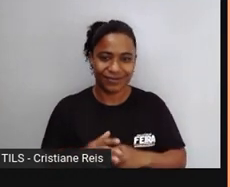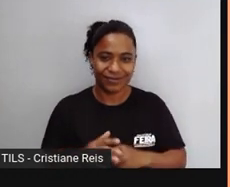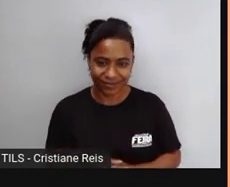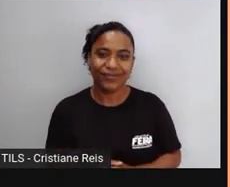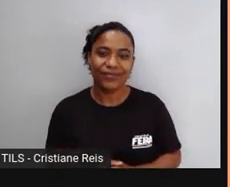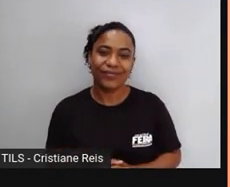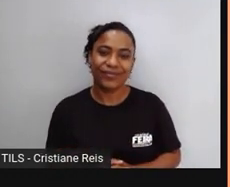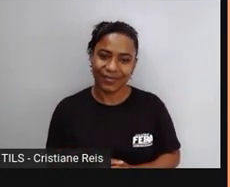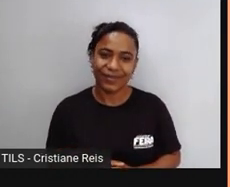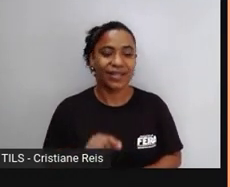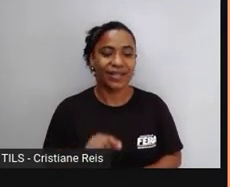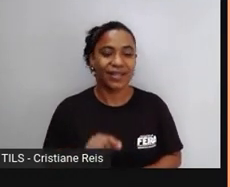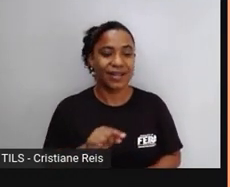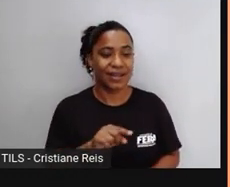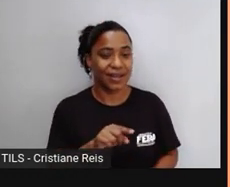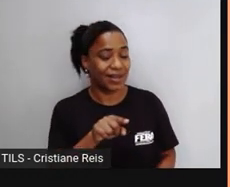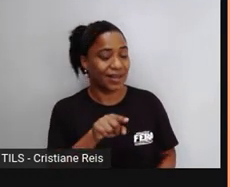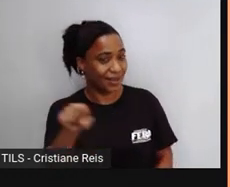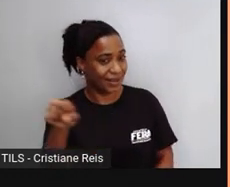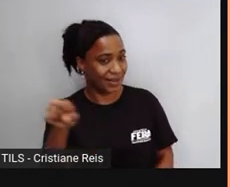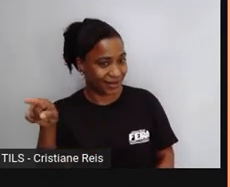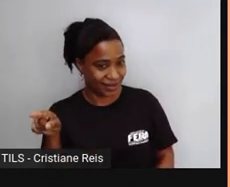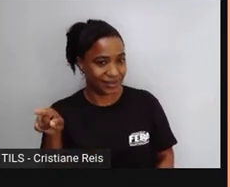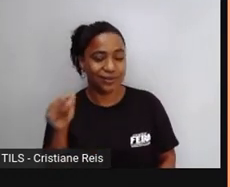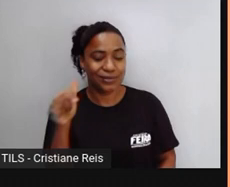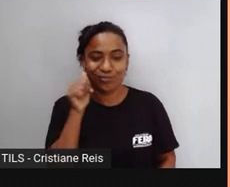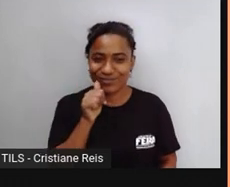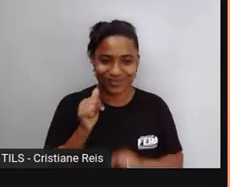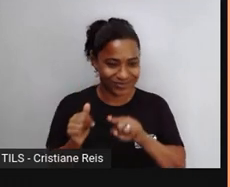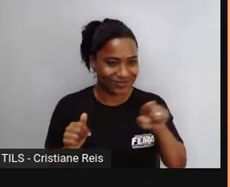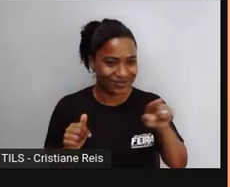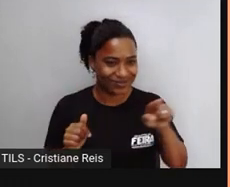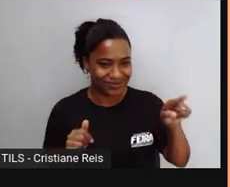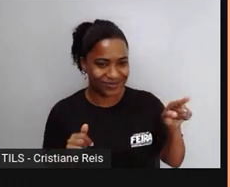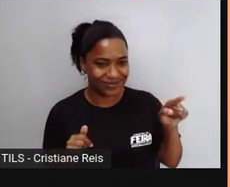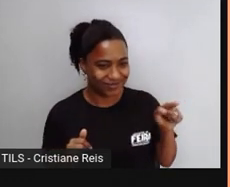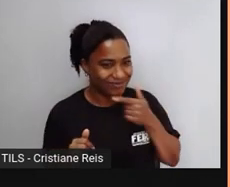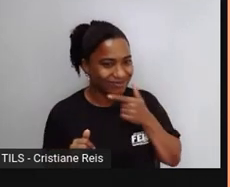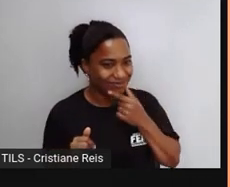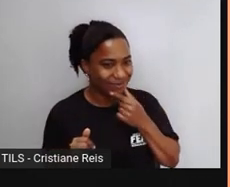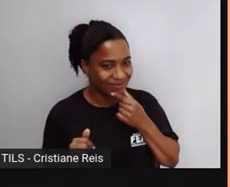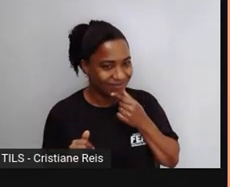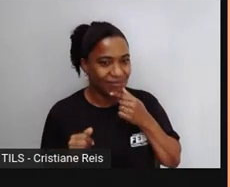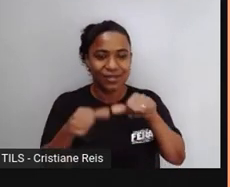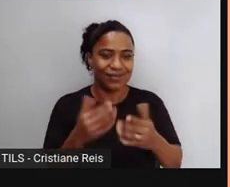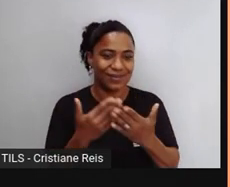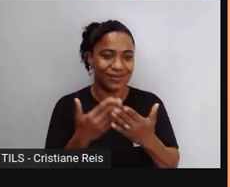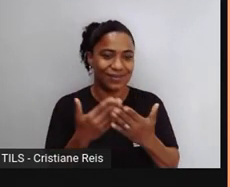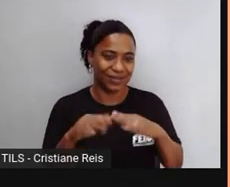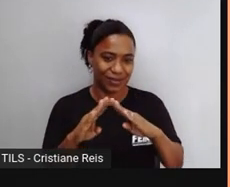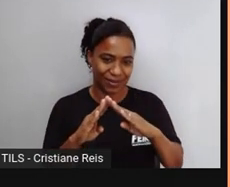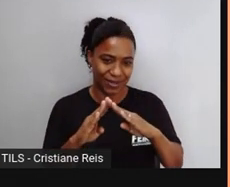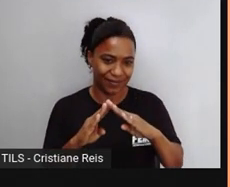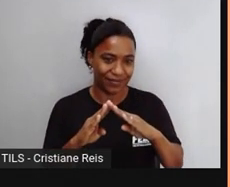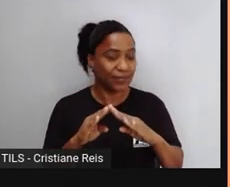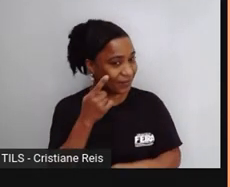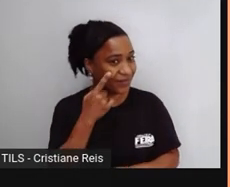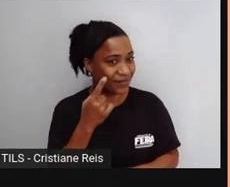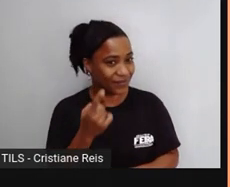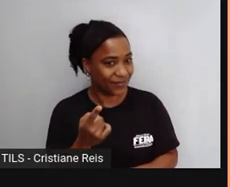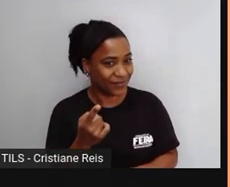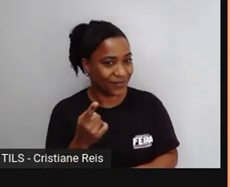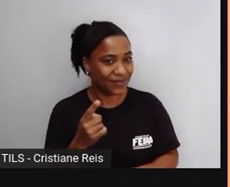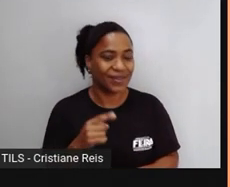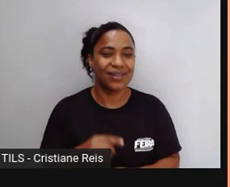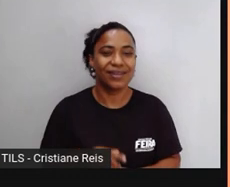ou elas estão na escola. Ok? Let's go. Nós vimos agora